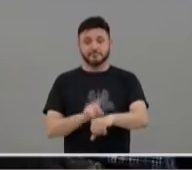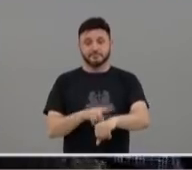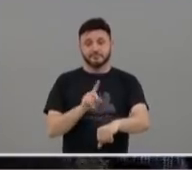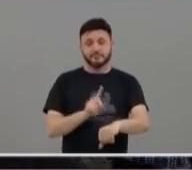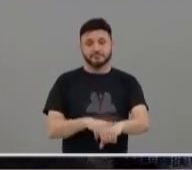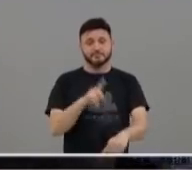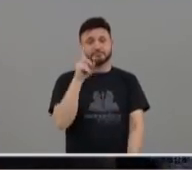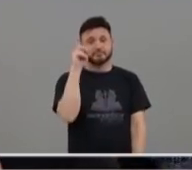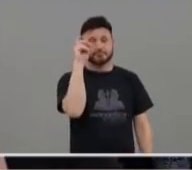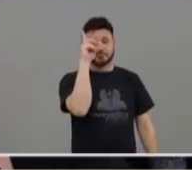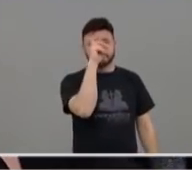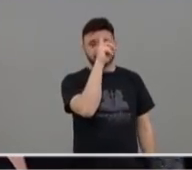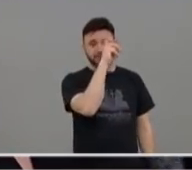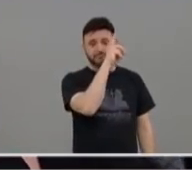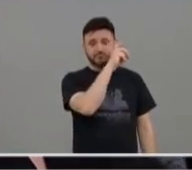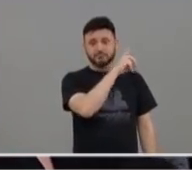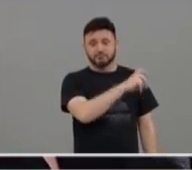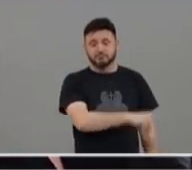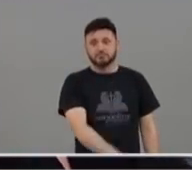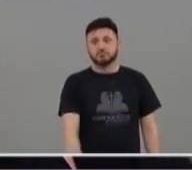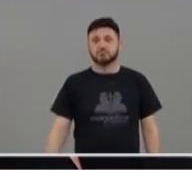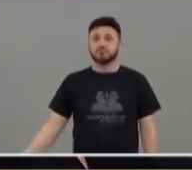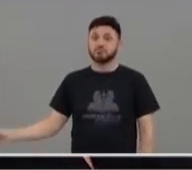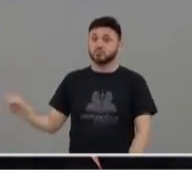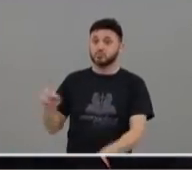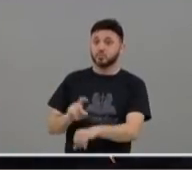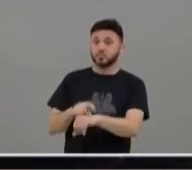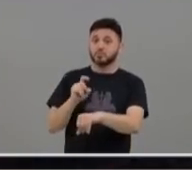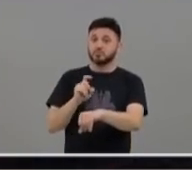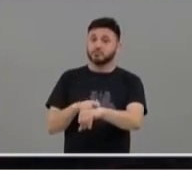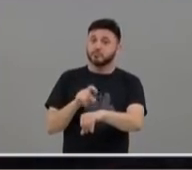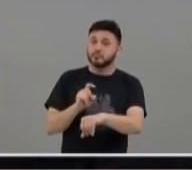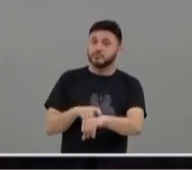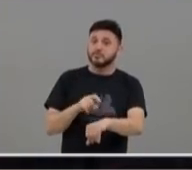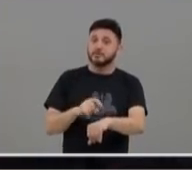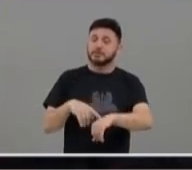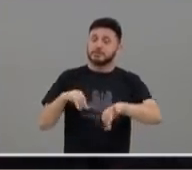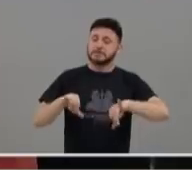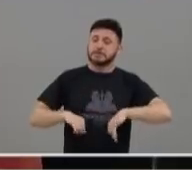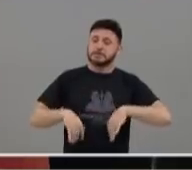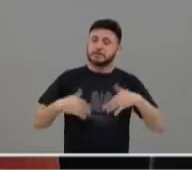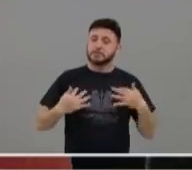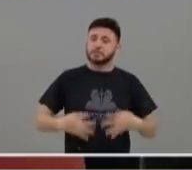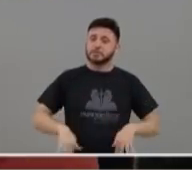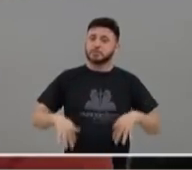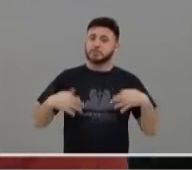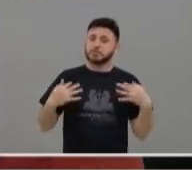Nos momentos difíceis, nas horas de dor,